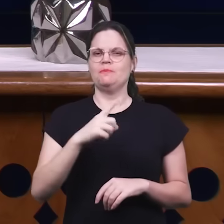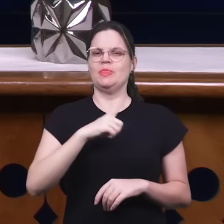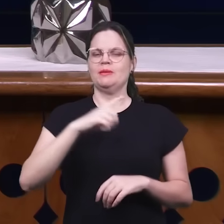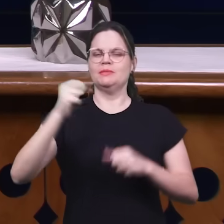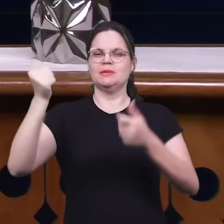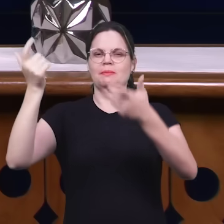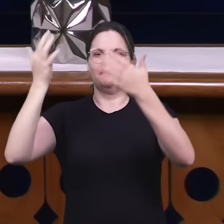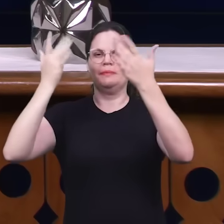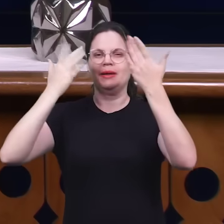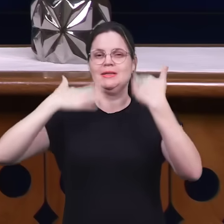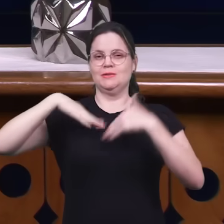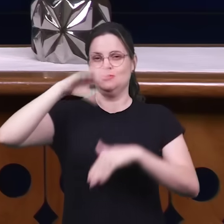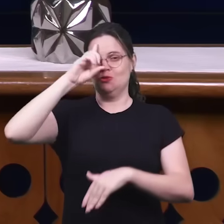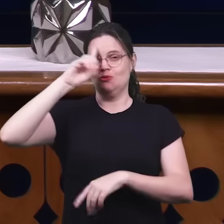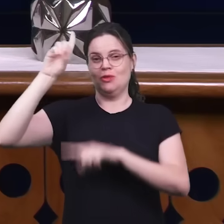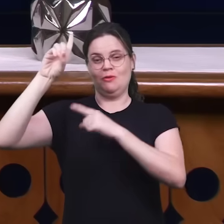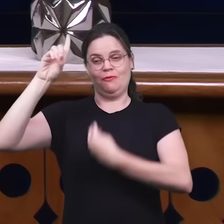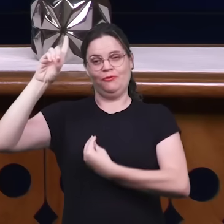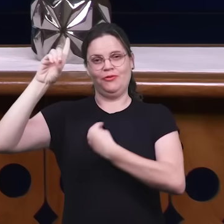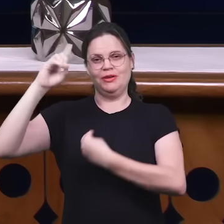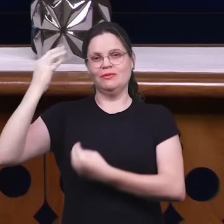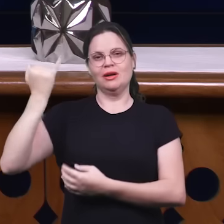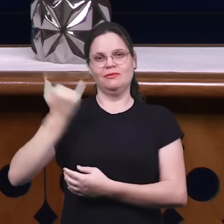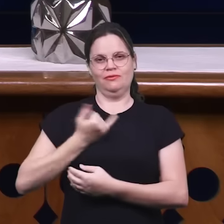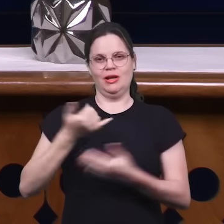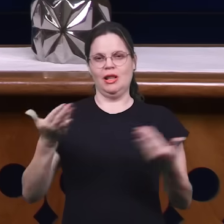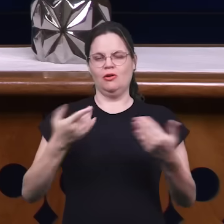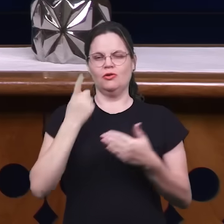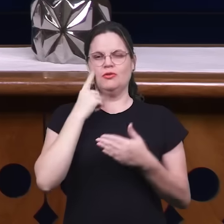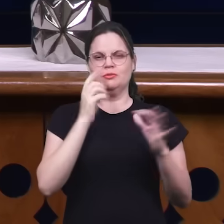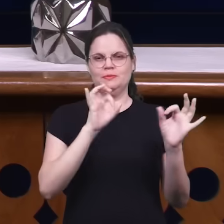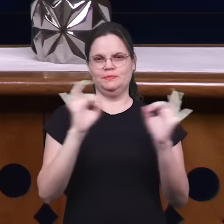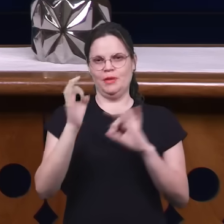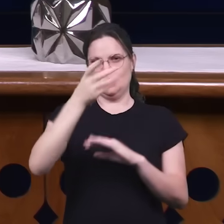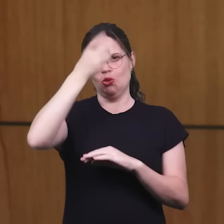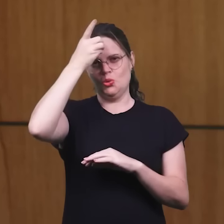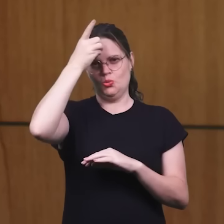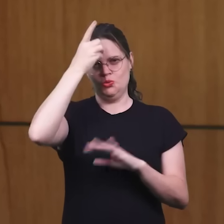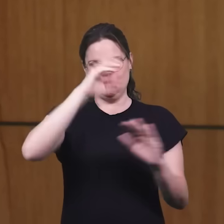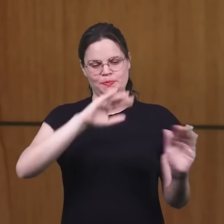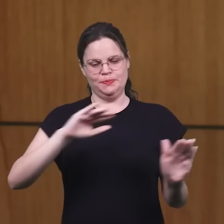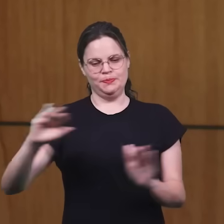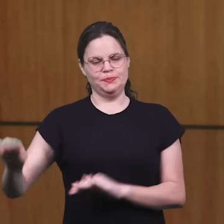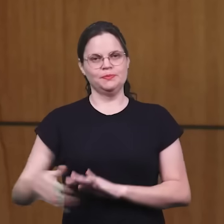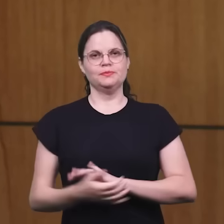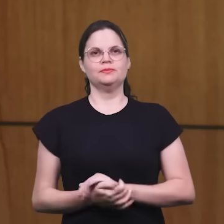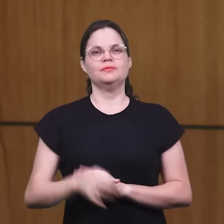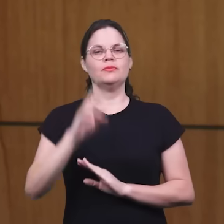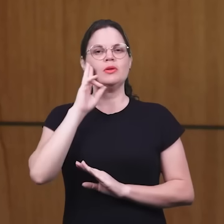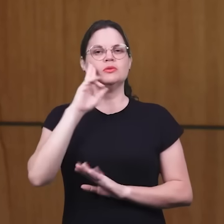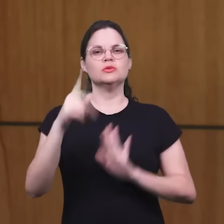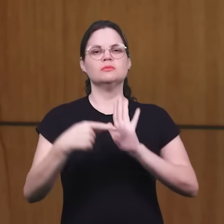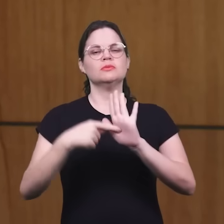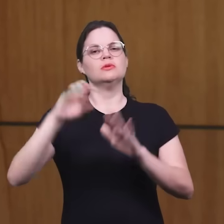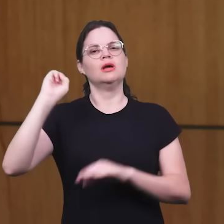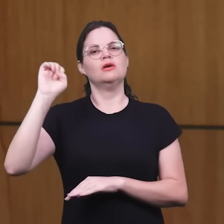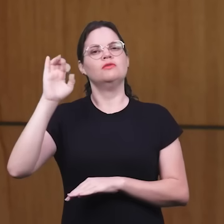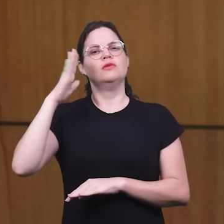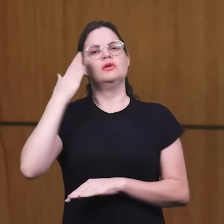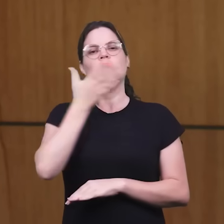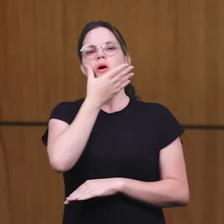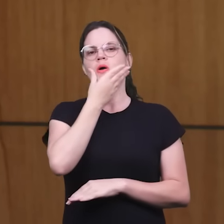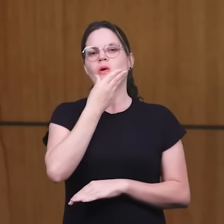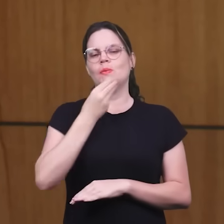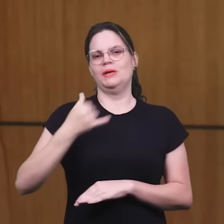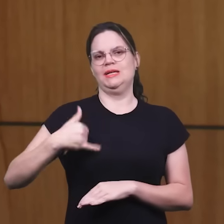um Deus vivo que tem falado conosco. Ouviremos alguns dons espirituais. O Senhor revelou um homem que tem 48